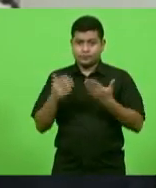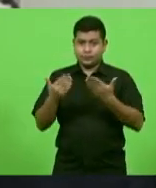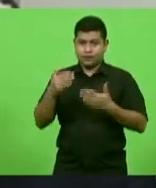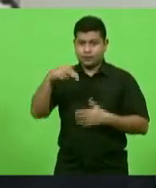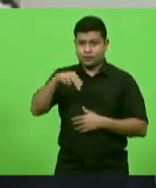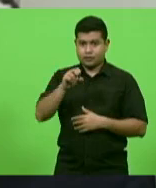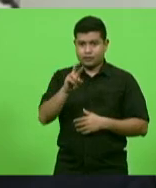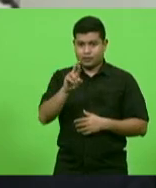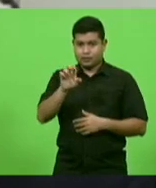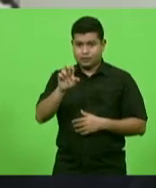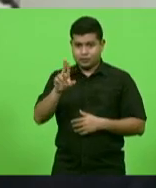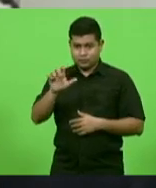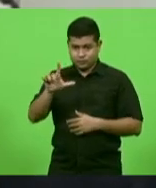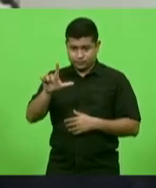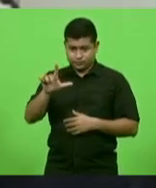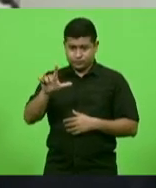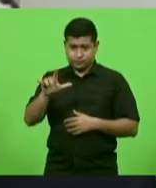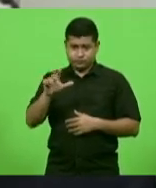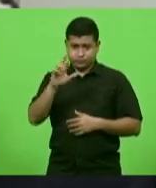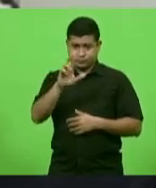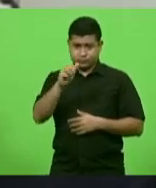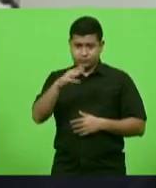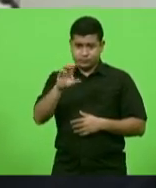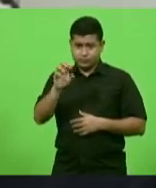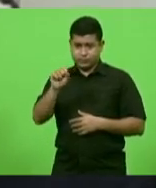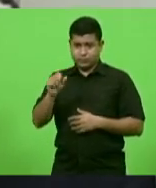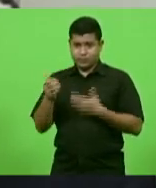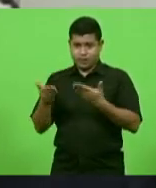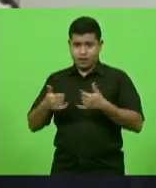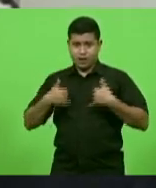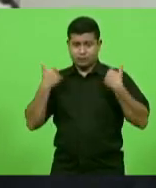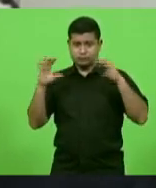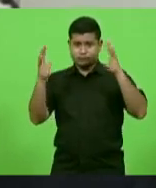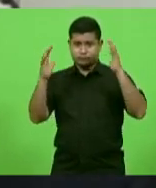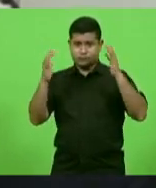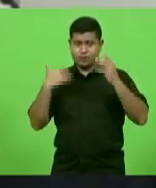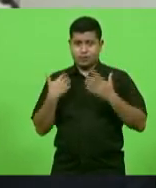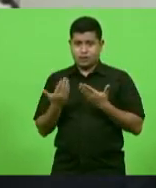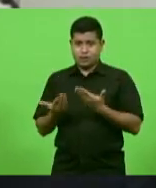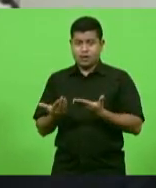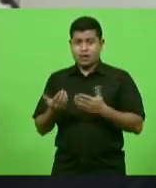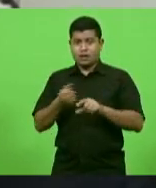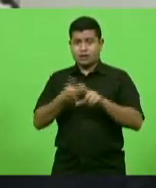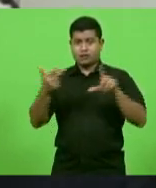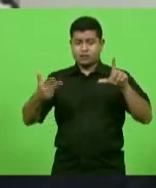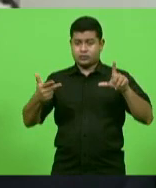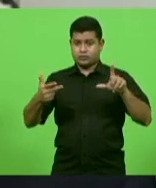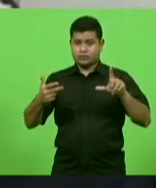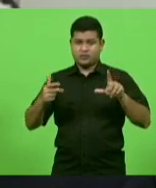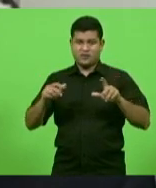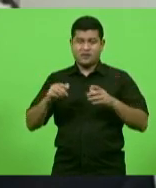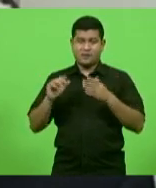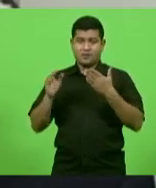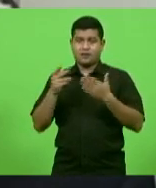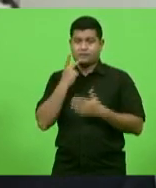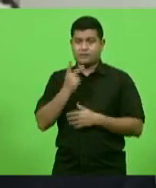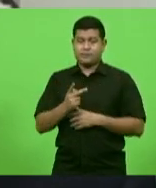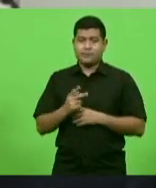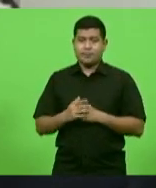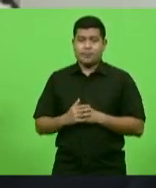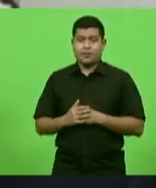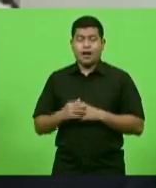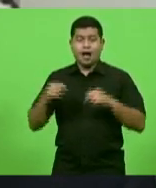em Onze de Agosto de 1911 evento de comemoração ao aniversário da Imprensa Catarinense patrocinou